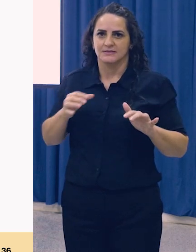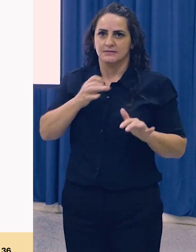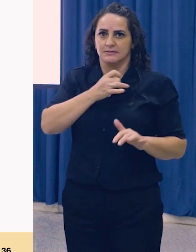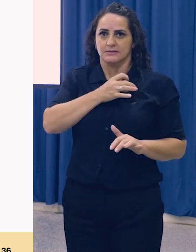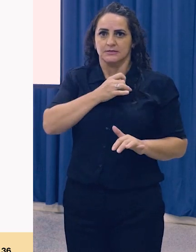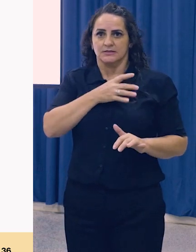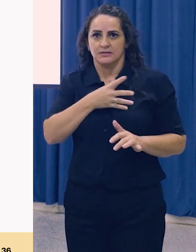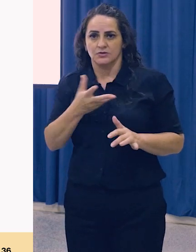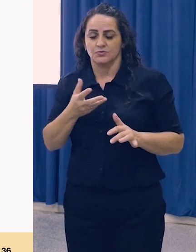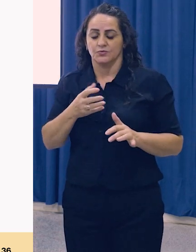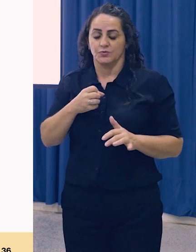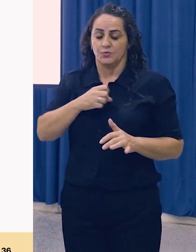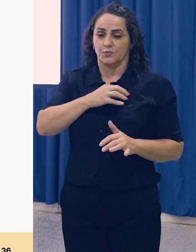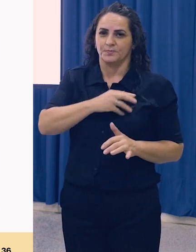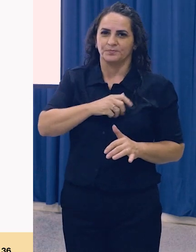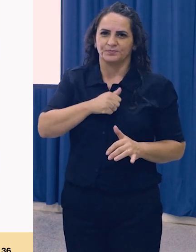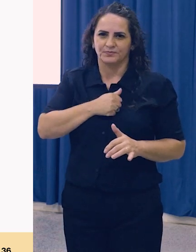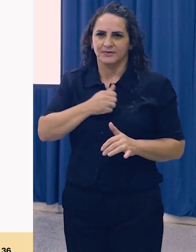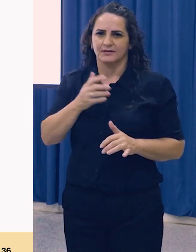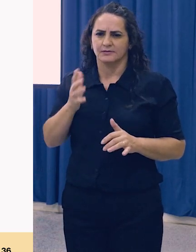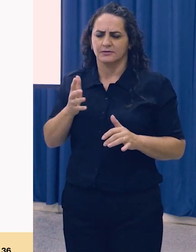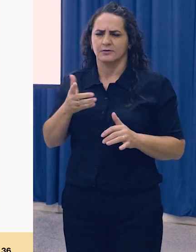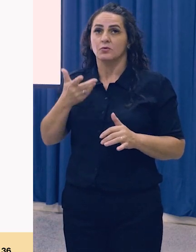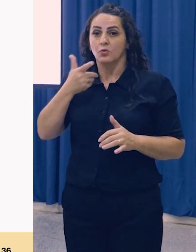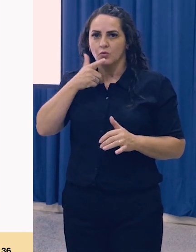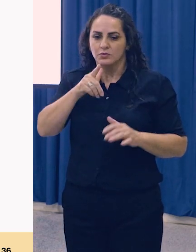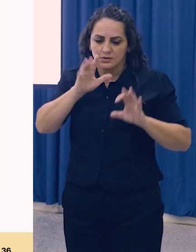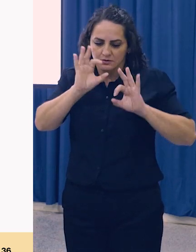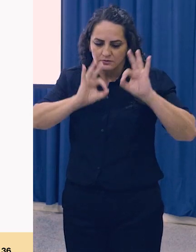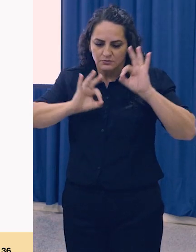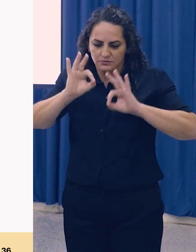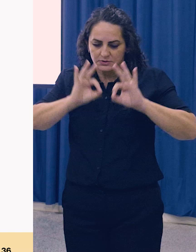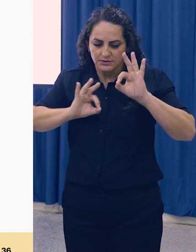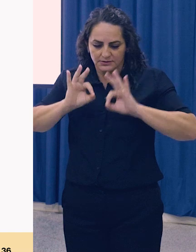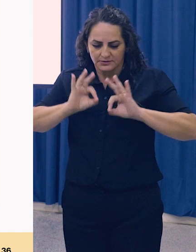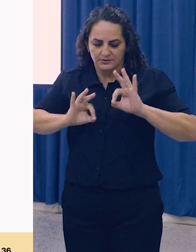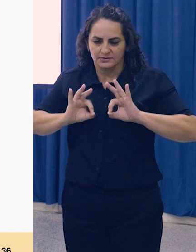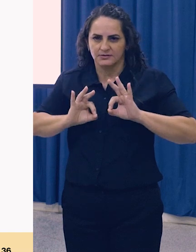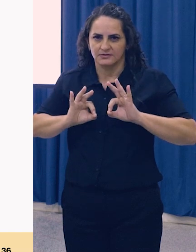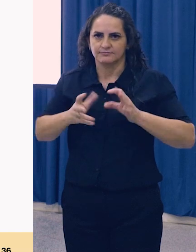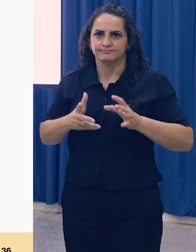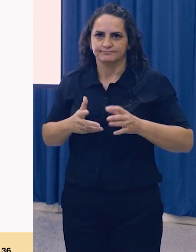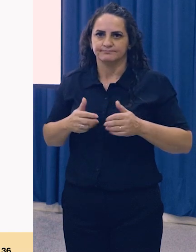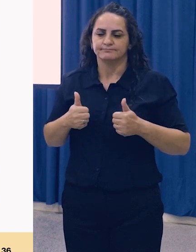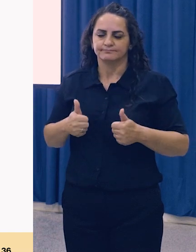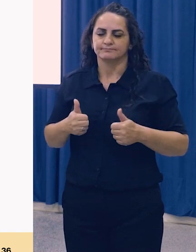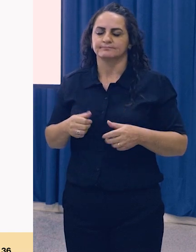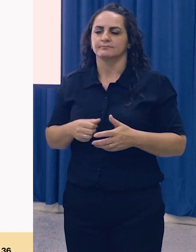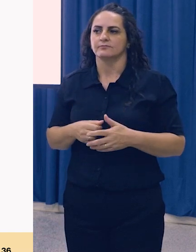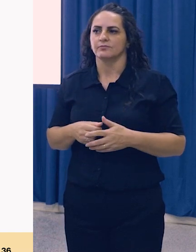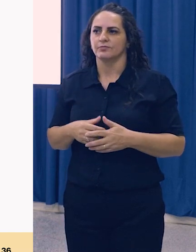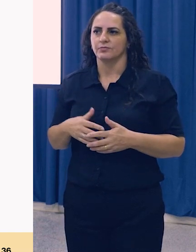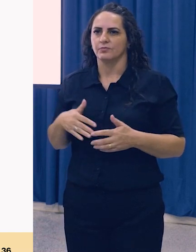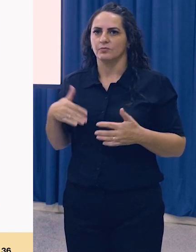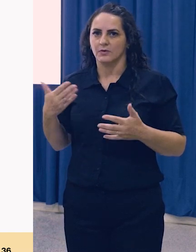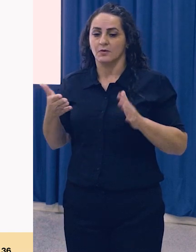aquela lista eu consegui elaborar essa identidade visual, sem ter a identidade visual do filme ainda. A gente fez, então, uma proposta base,